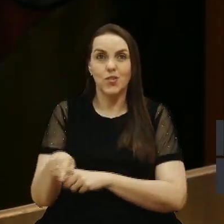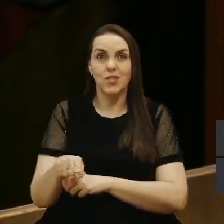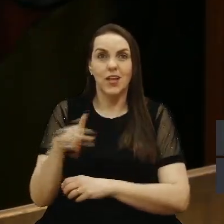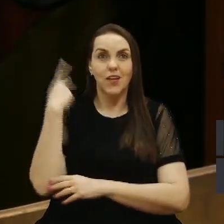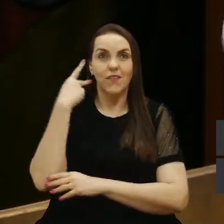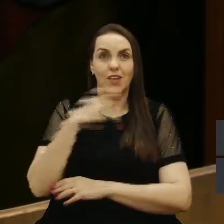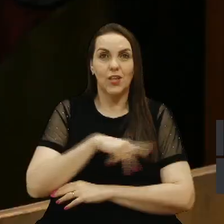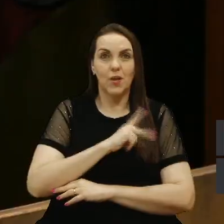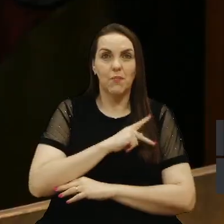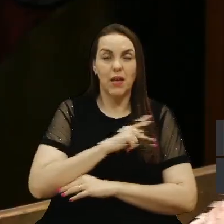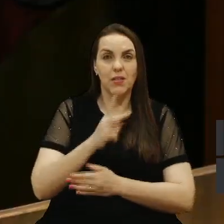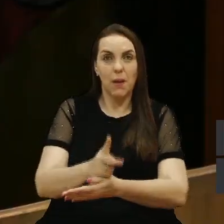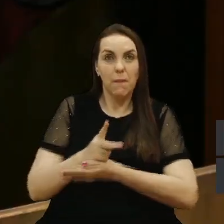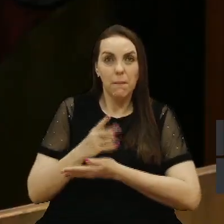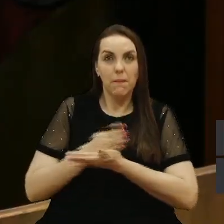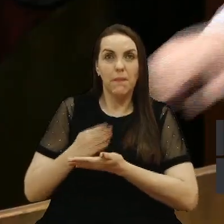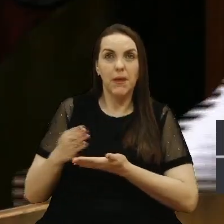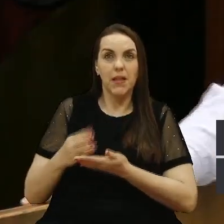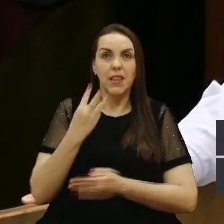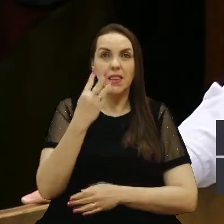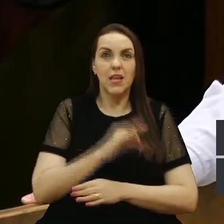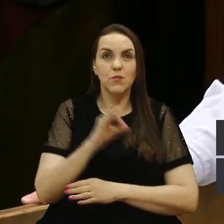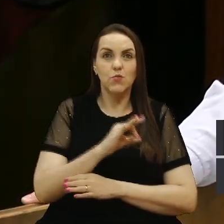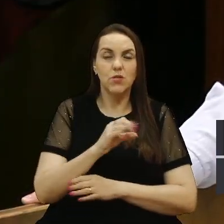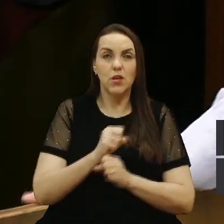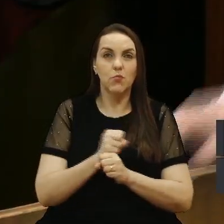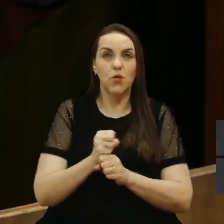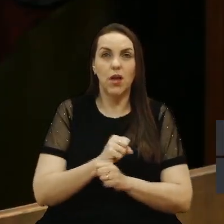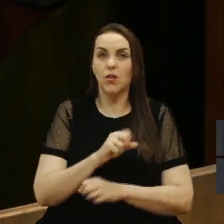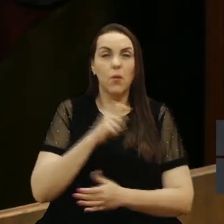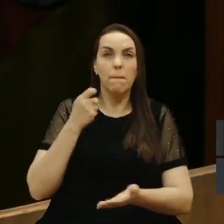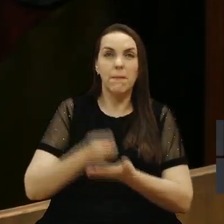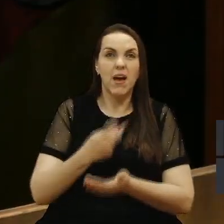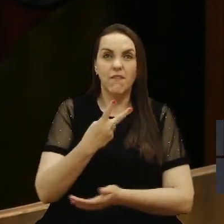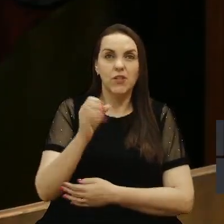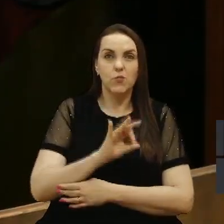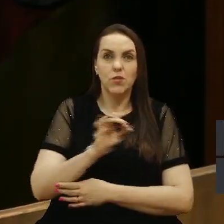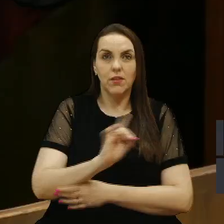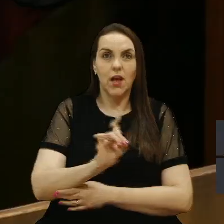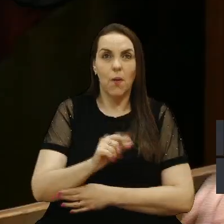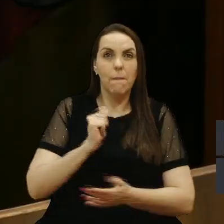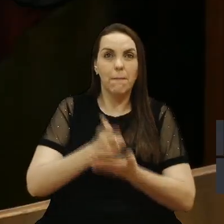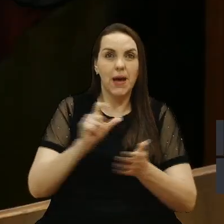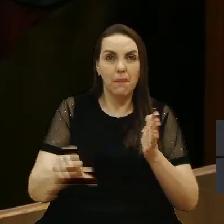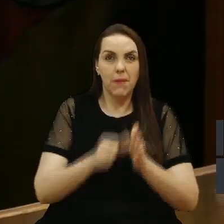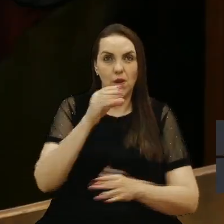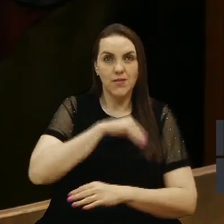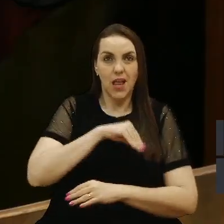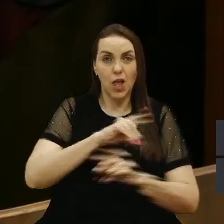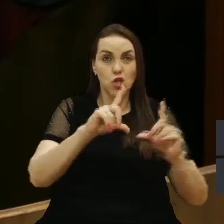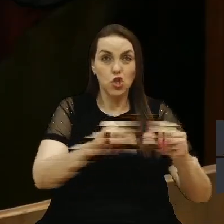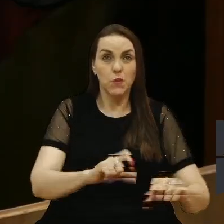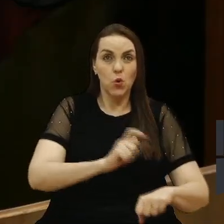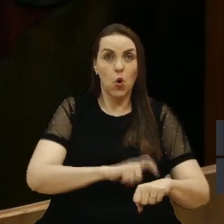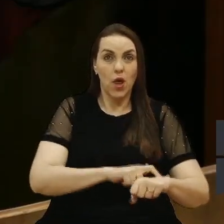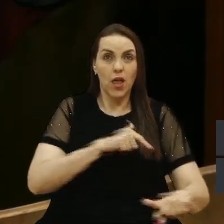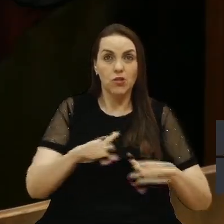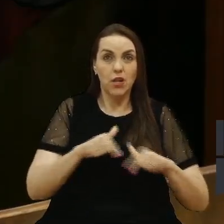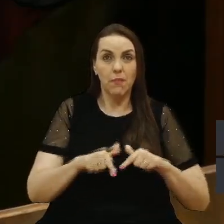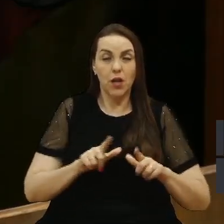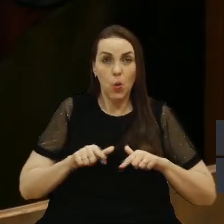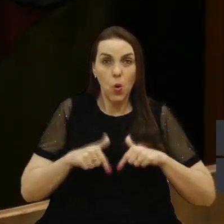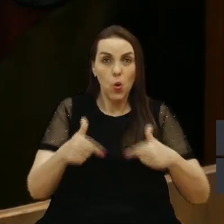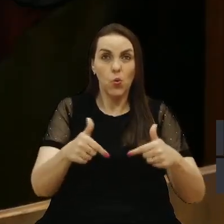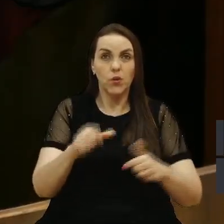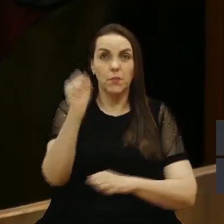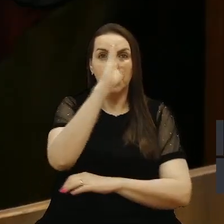um empréstimo pagando 3% ao ano, não 20%. Para que ele possa pagar melhor salário e reduzir a jornada. Essa é a luta. Por um Brasil